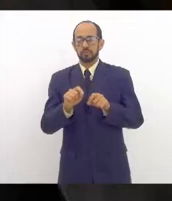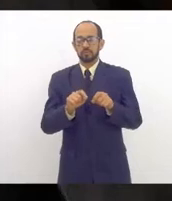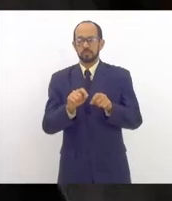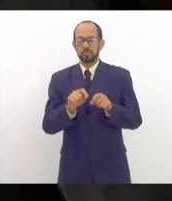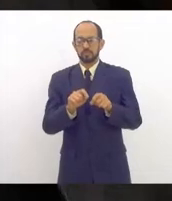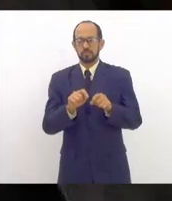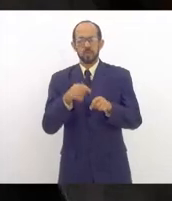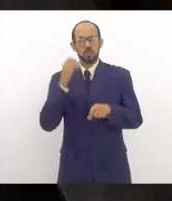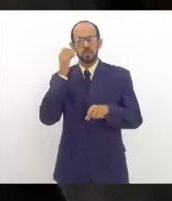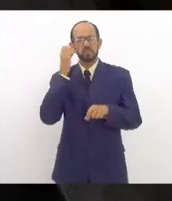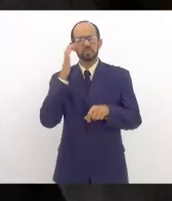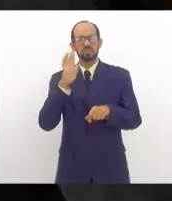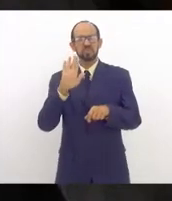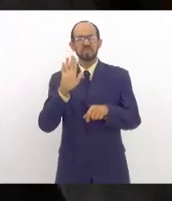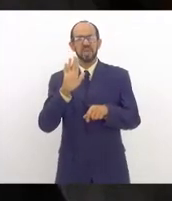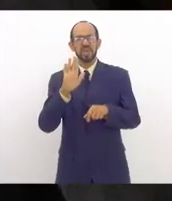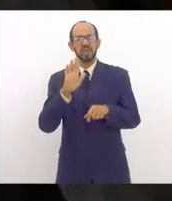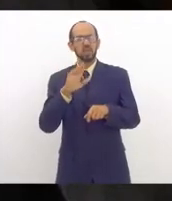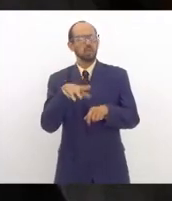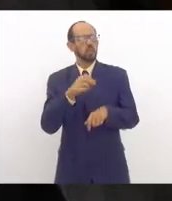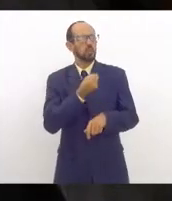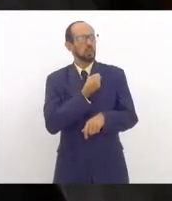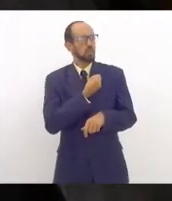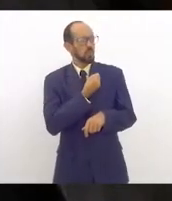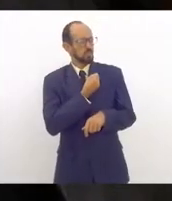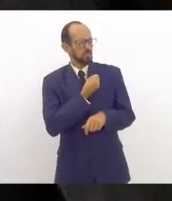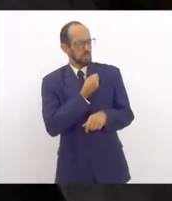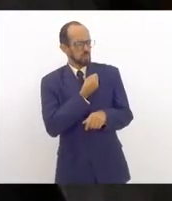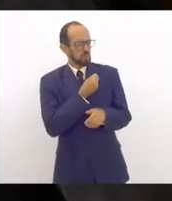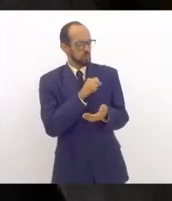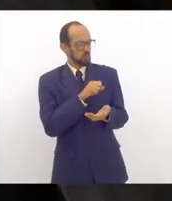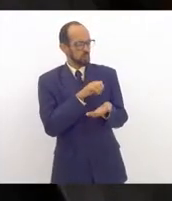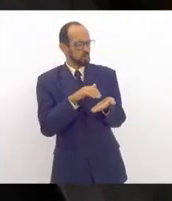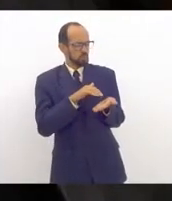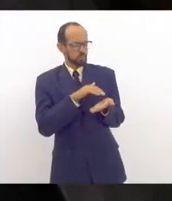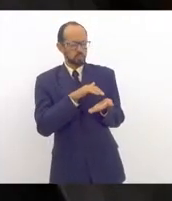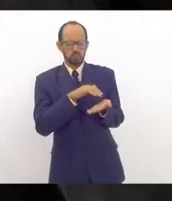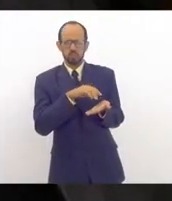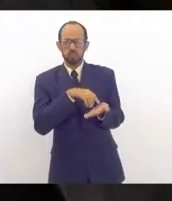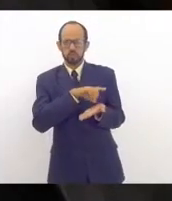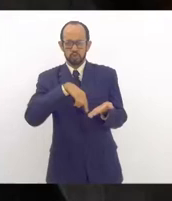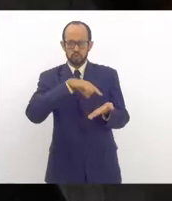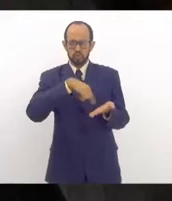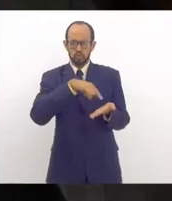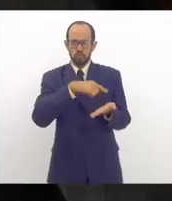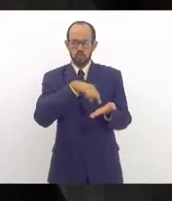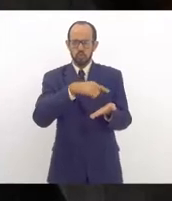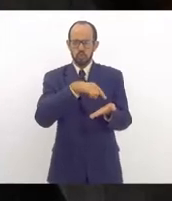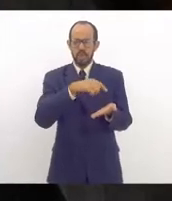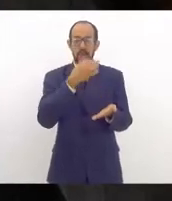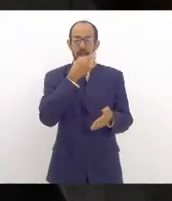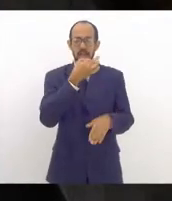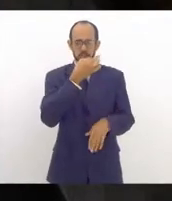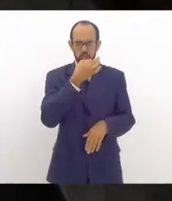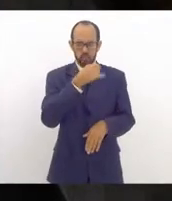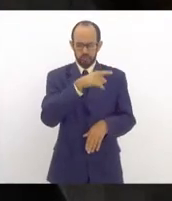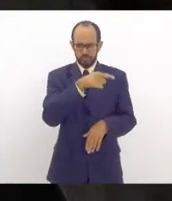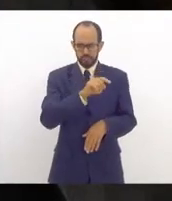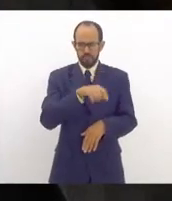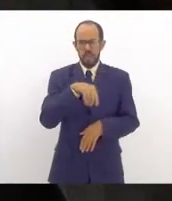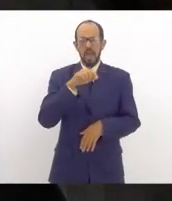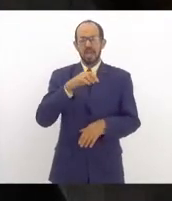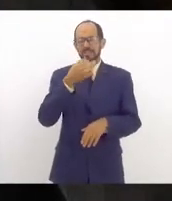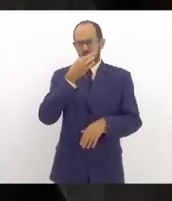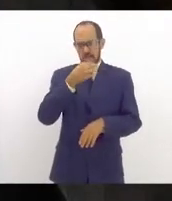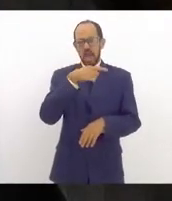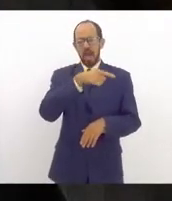sei mais o número no Mundial confesso que eu esqueci e esta rádio maring Veiga salve o